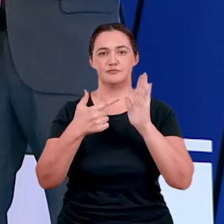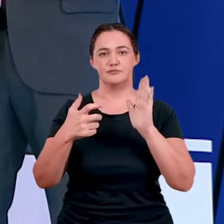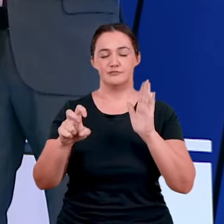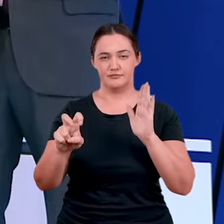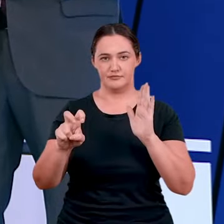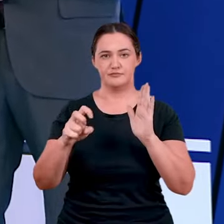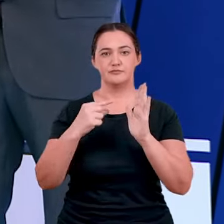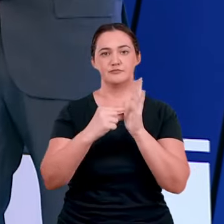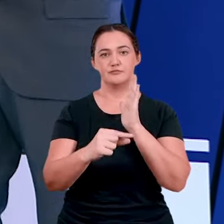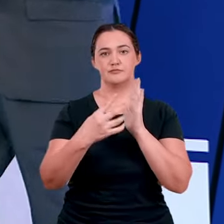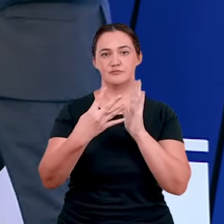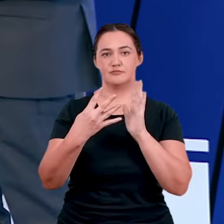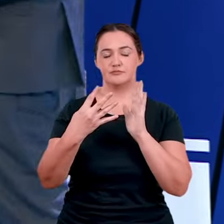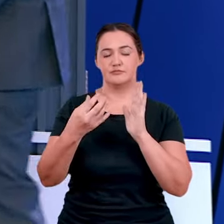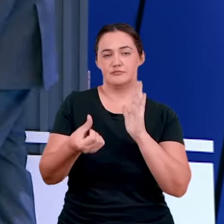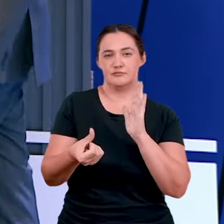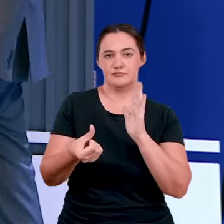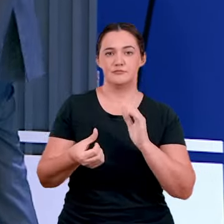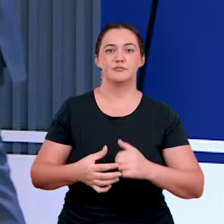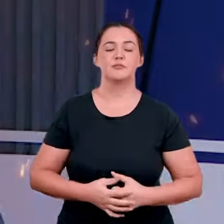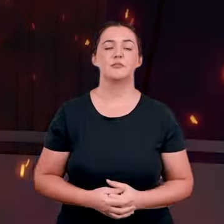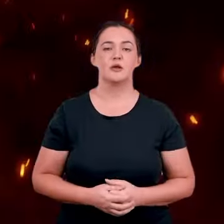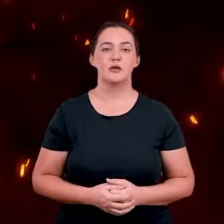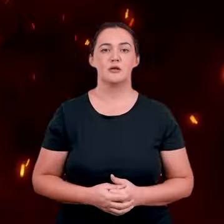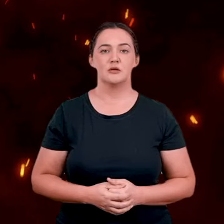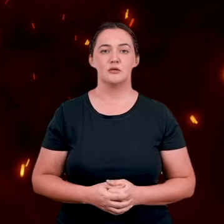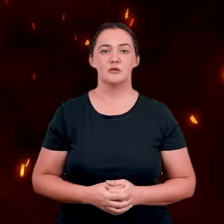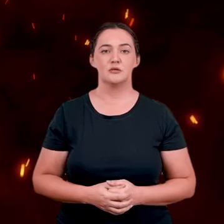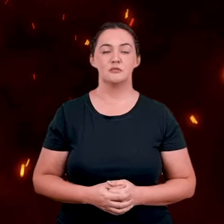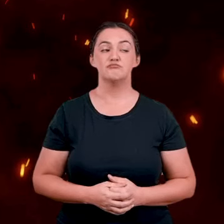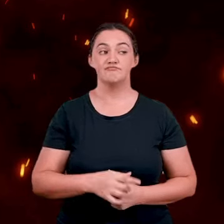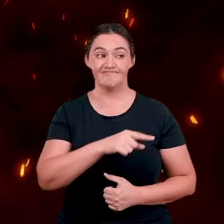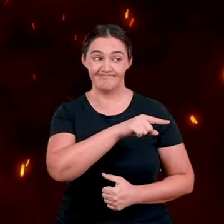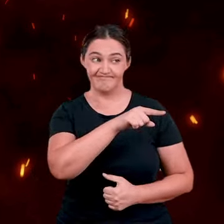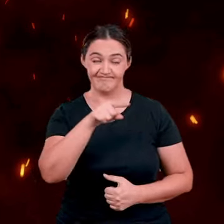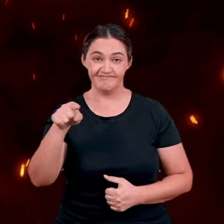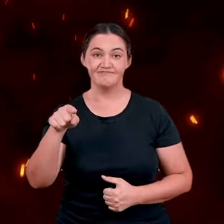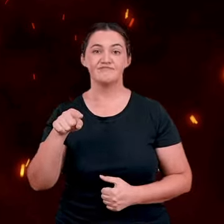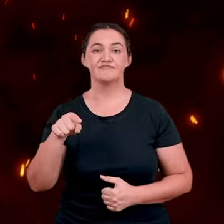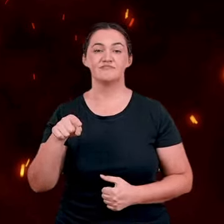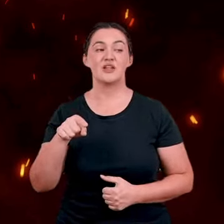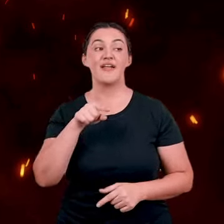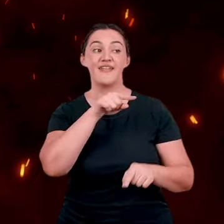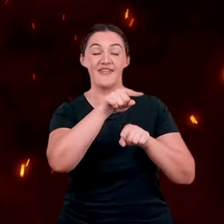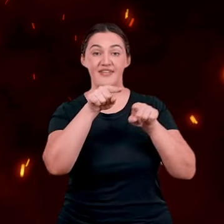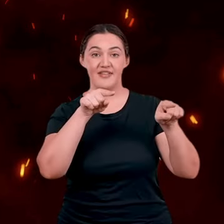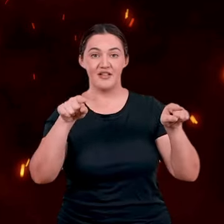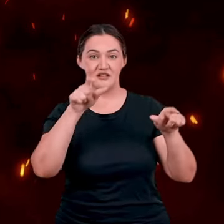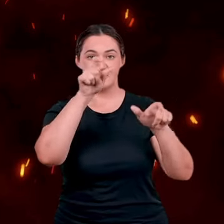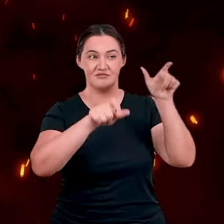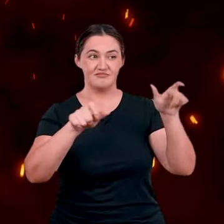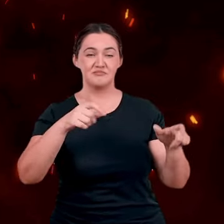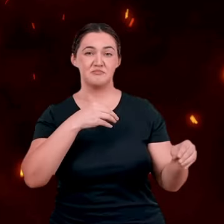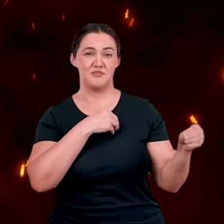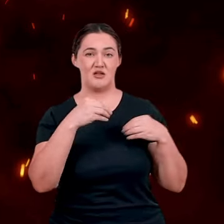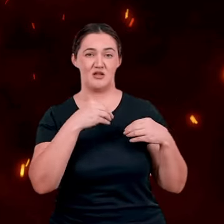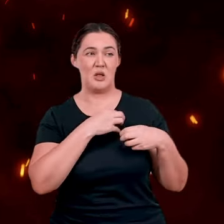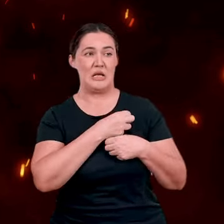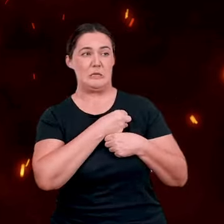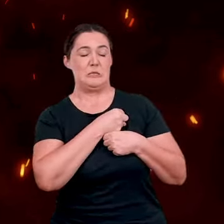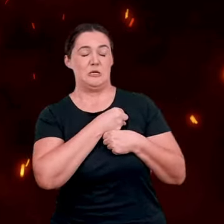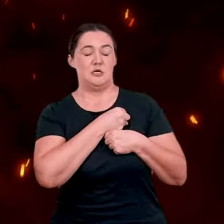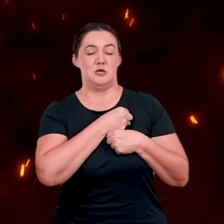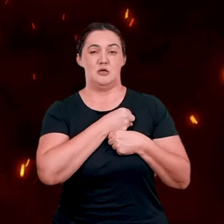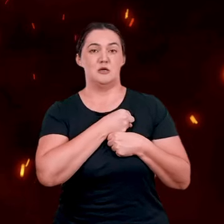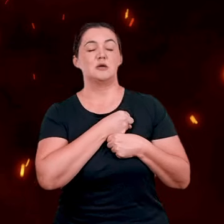versículo 46. Diz assim a palavra de Deus: e estes que a Bíblia está falando aqui, são os ímpios, que vão se